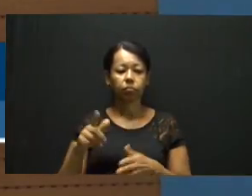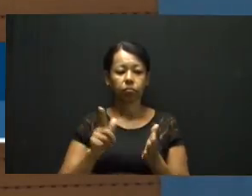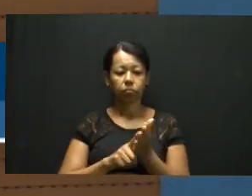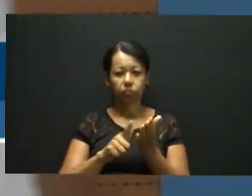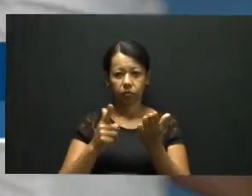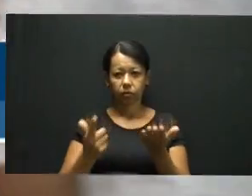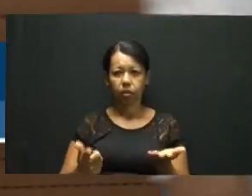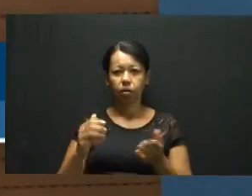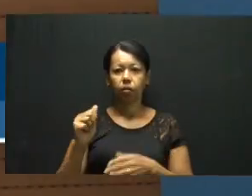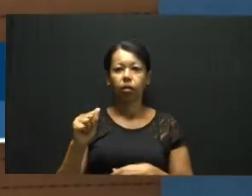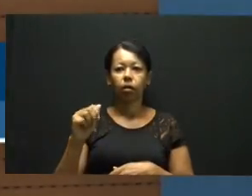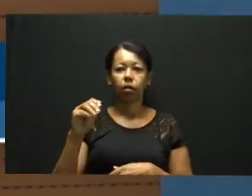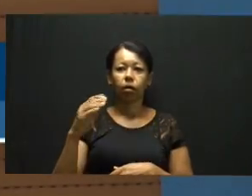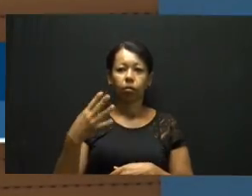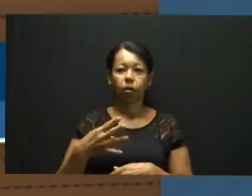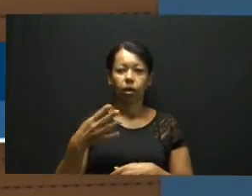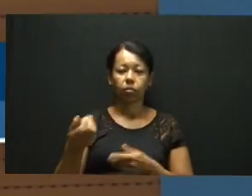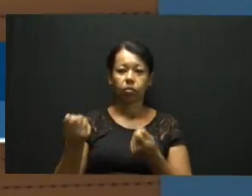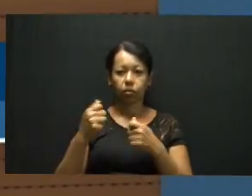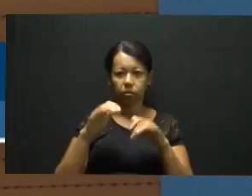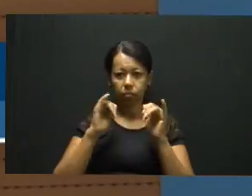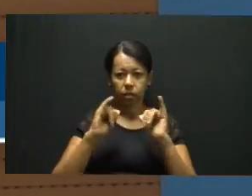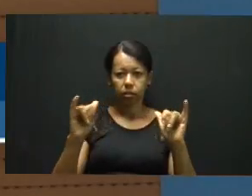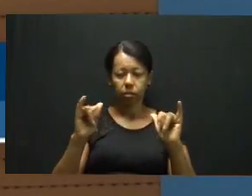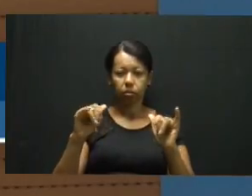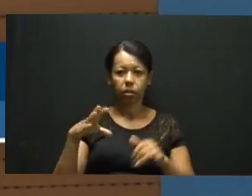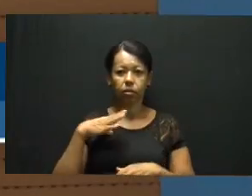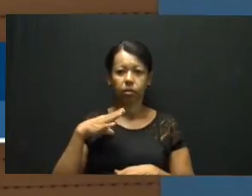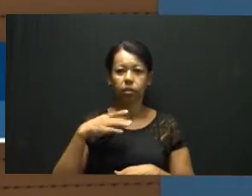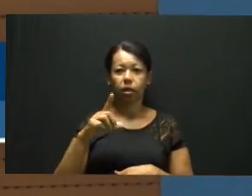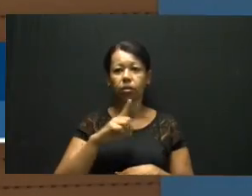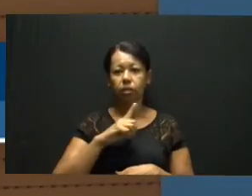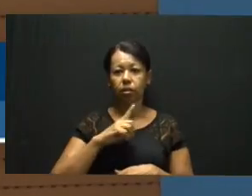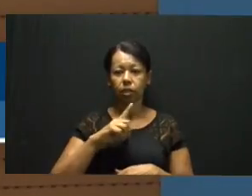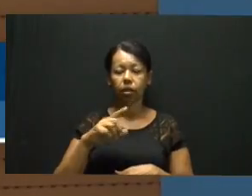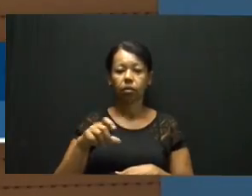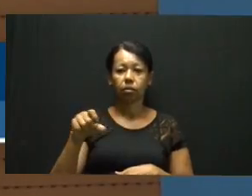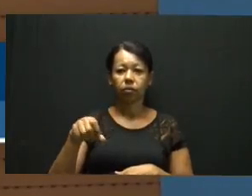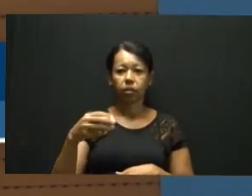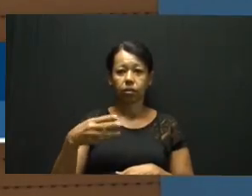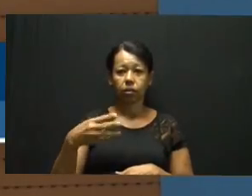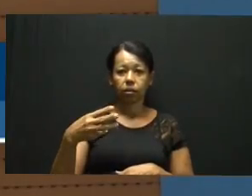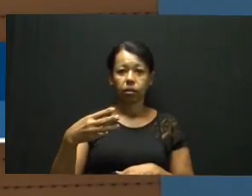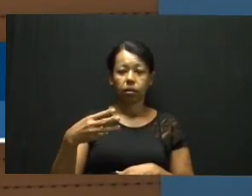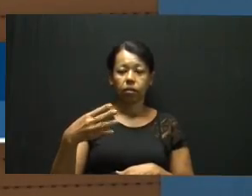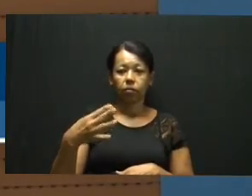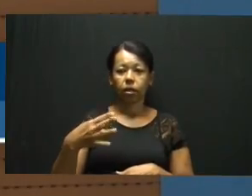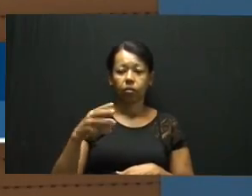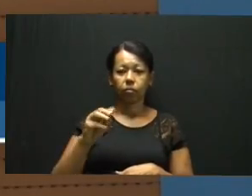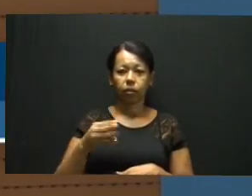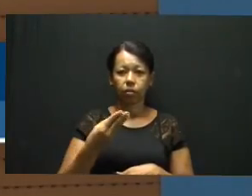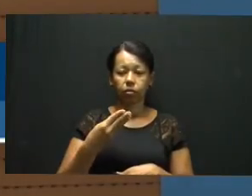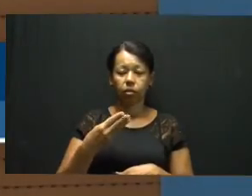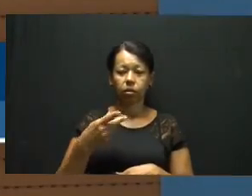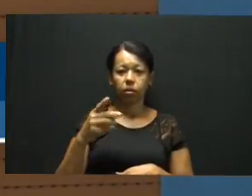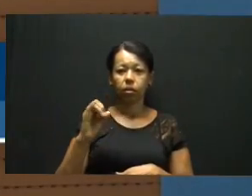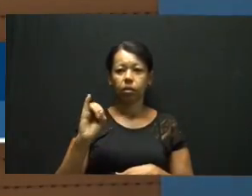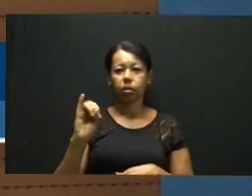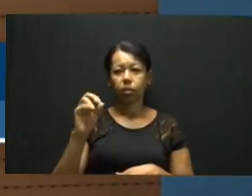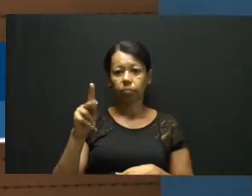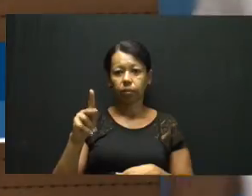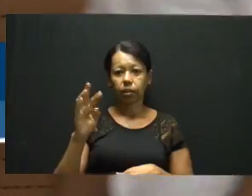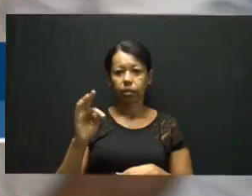trouxe a informação de que nossa cidade é credora de 934 milhões referentes a IPTU e ISS em